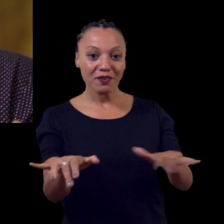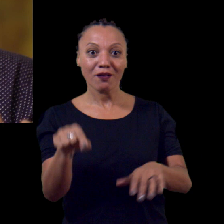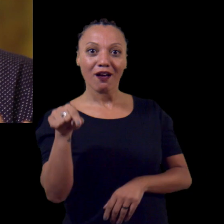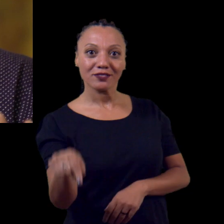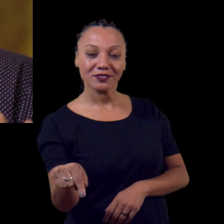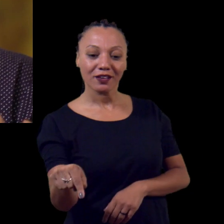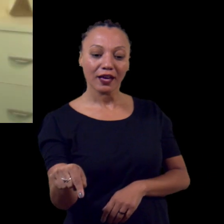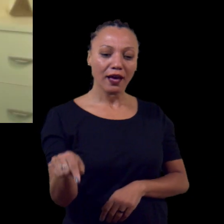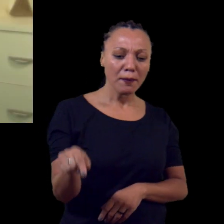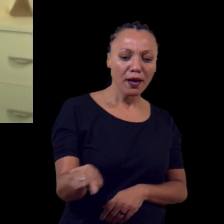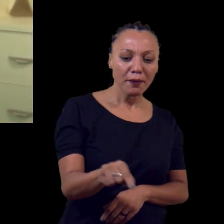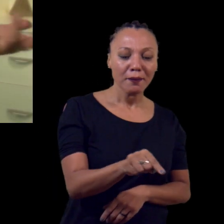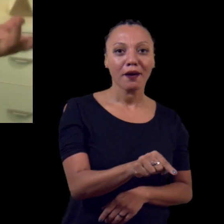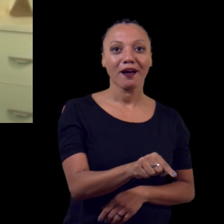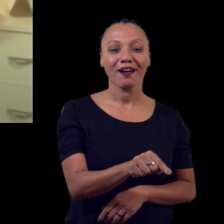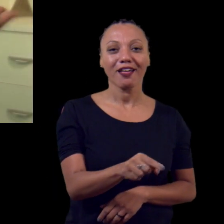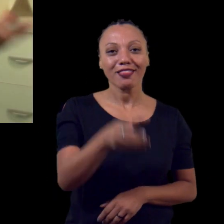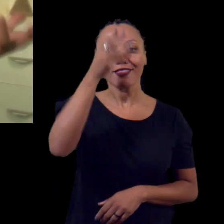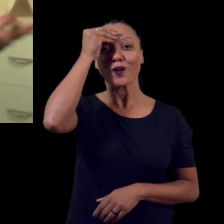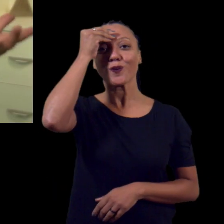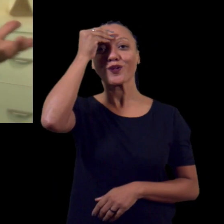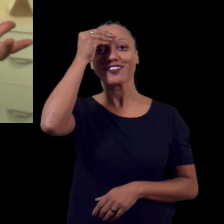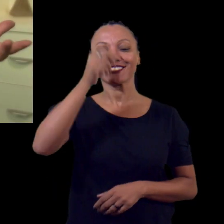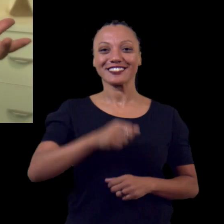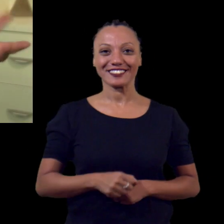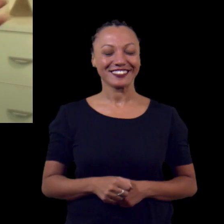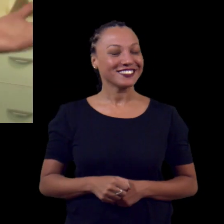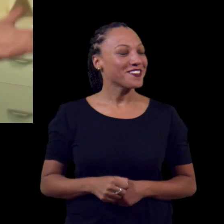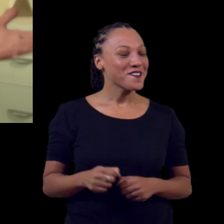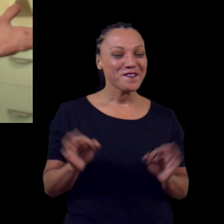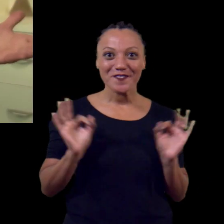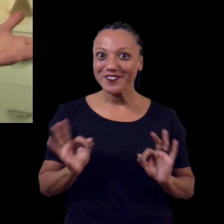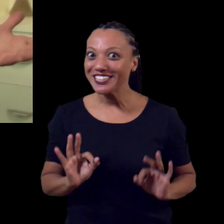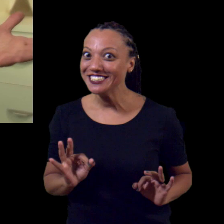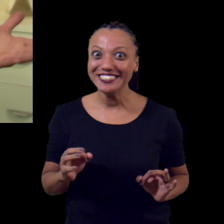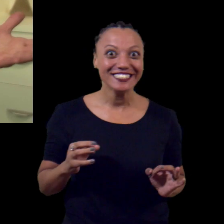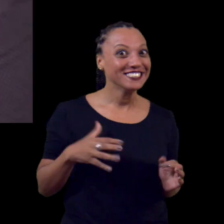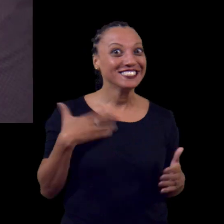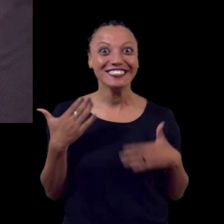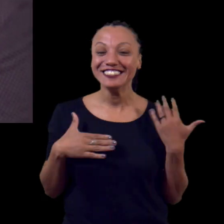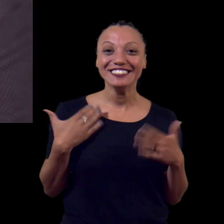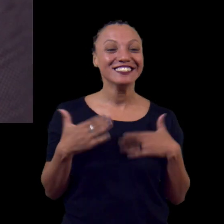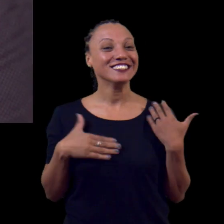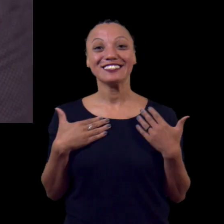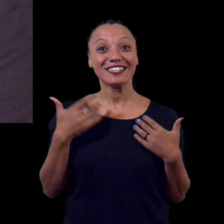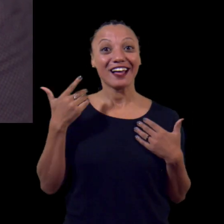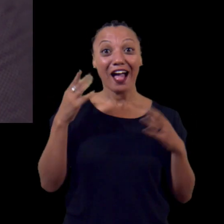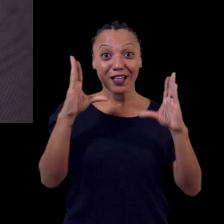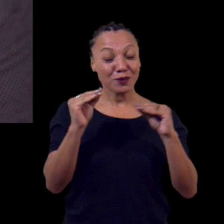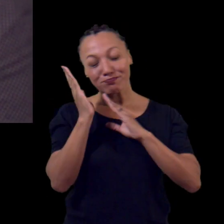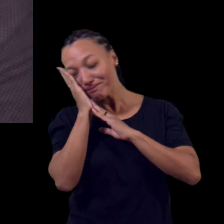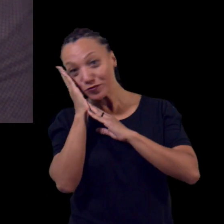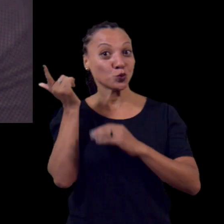de decorar. Eu fiquei tão feliz, tão excitado, que eu mal dormia à noite. E como eu não conseguia